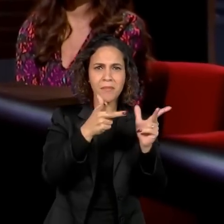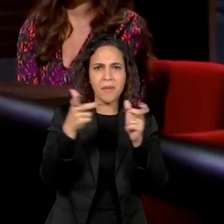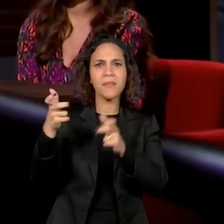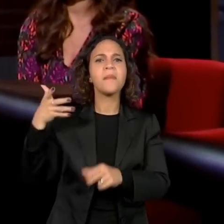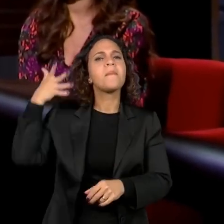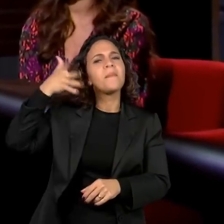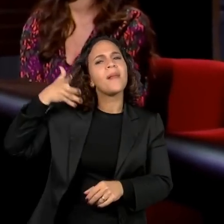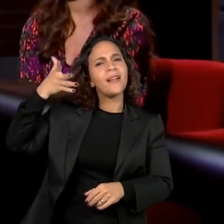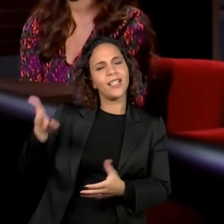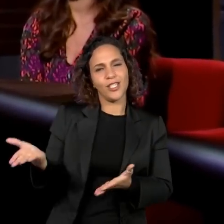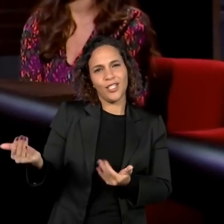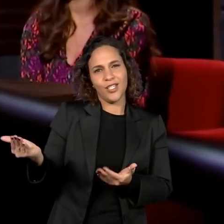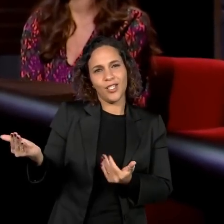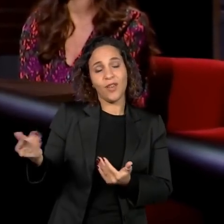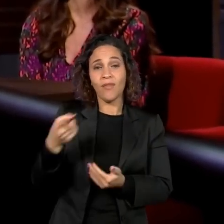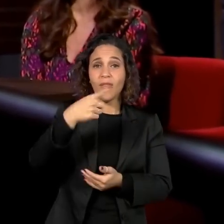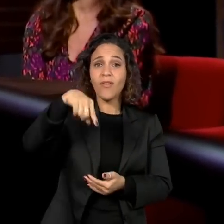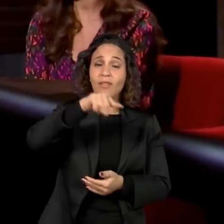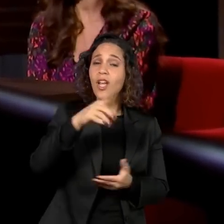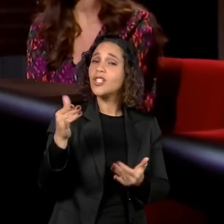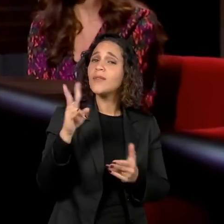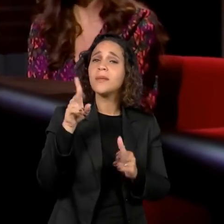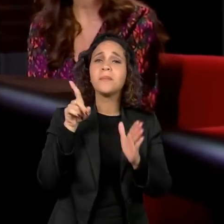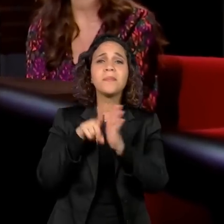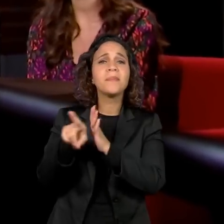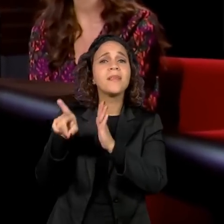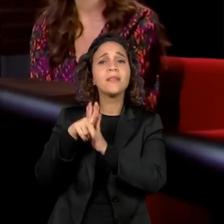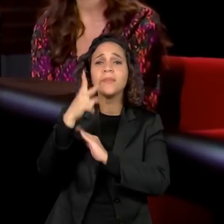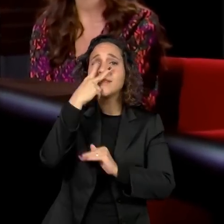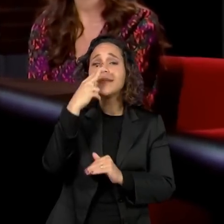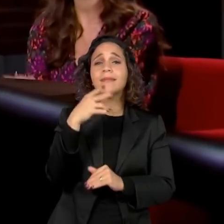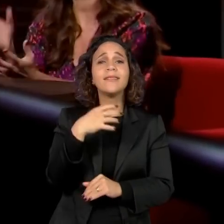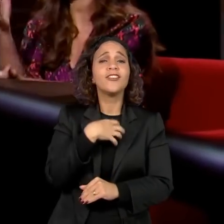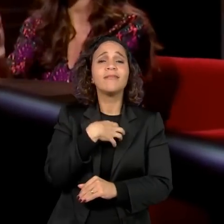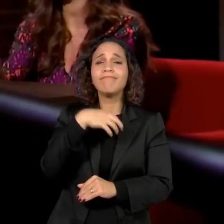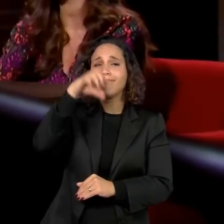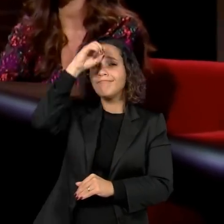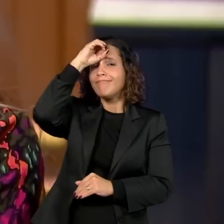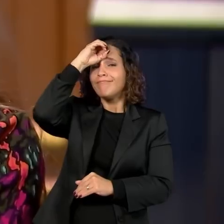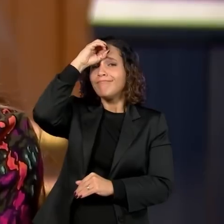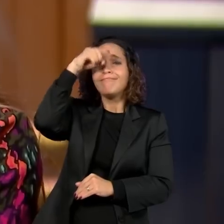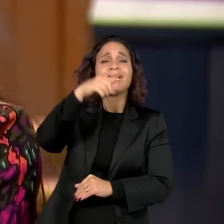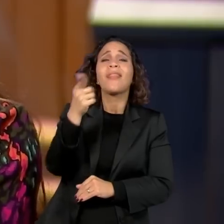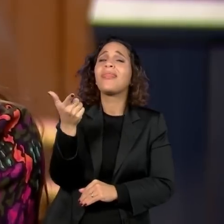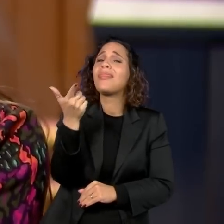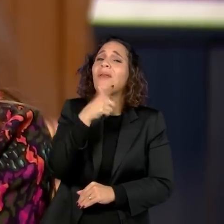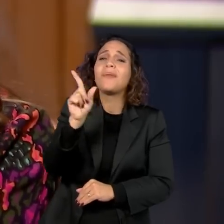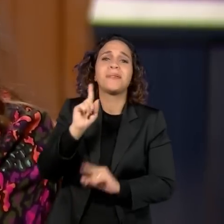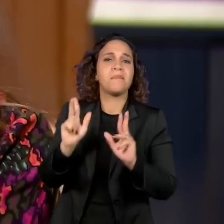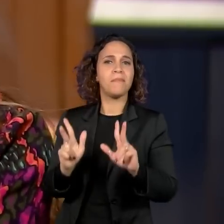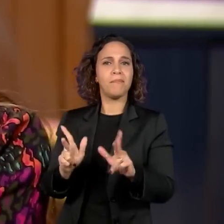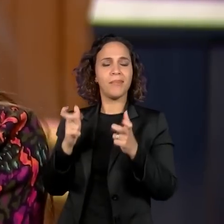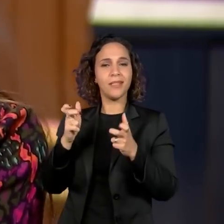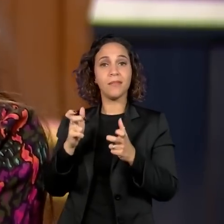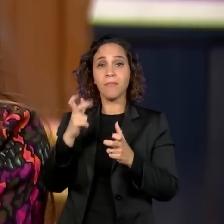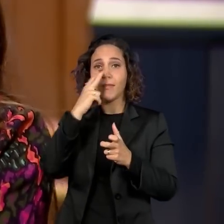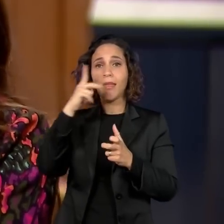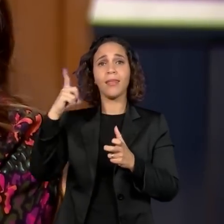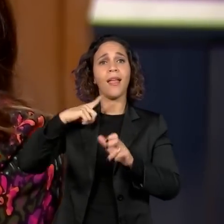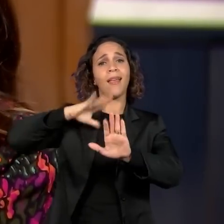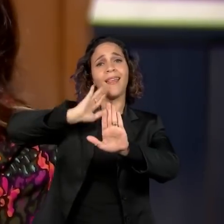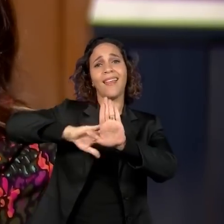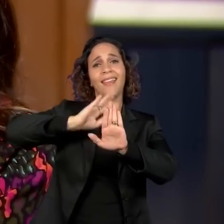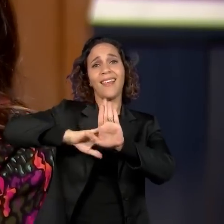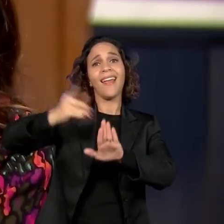para jovens, você vê que eles perguntam com uma inocência mesmo, né? Assim, eles não conseguem perceber que existe um casting, que